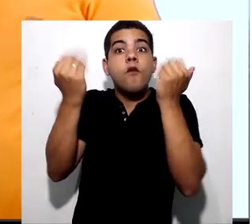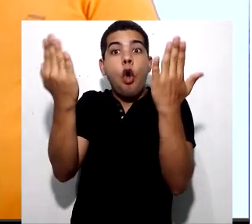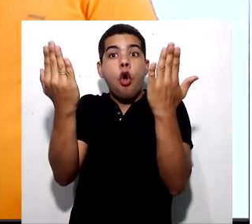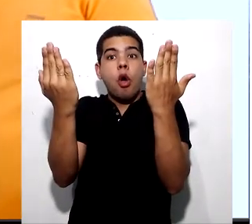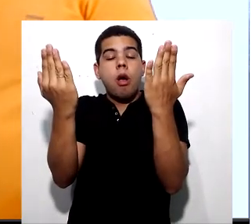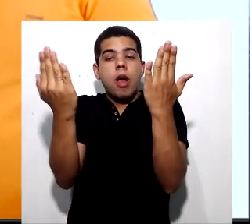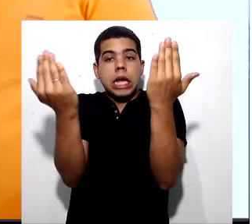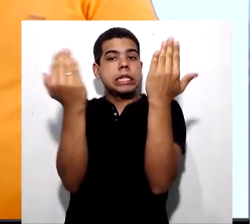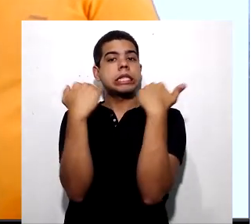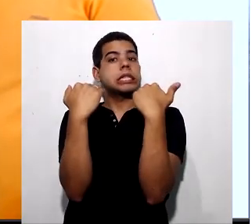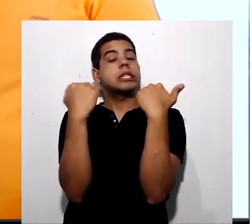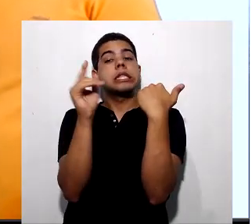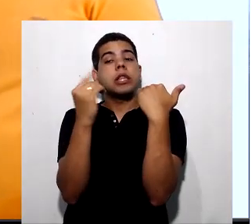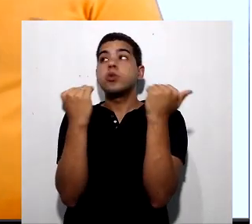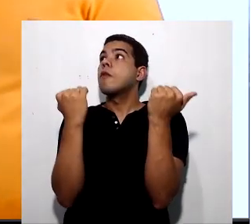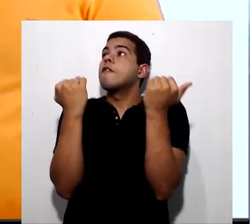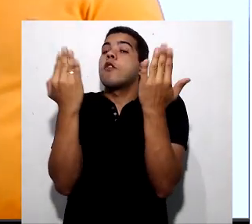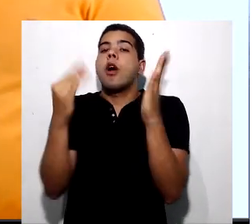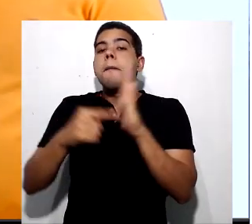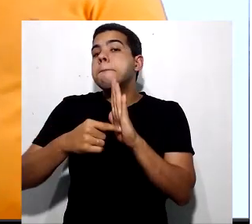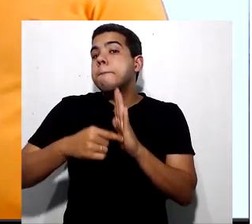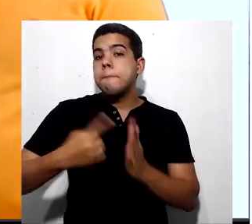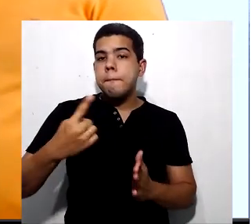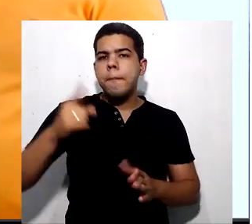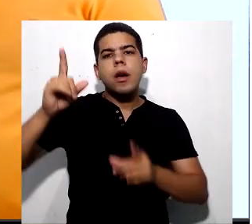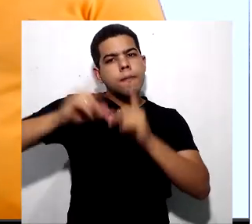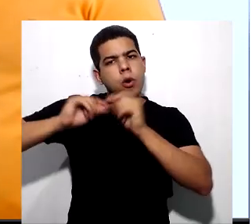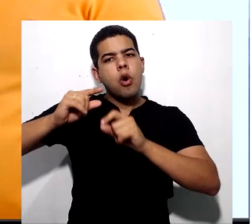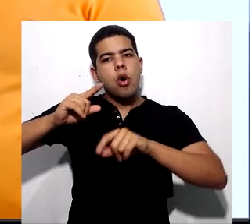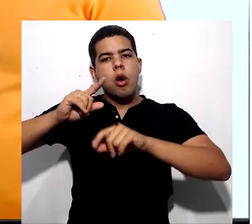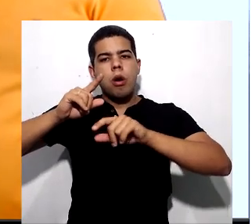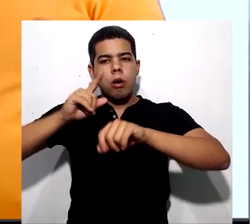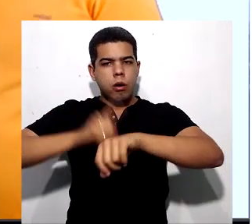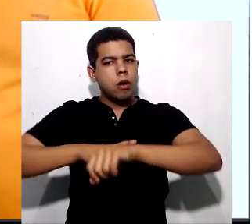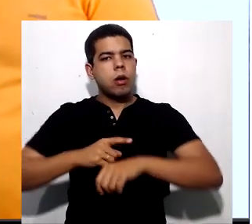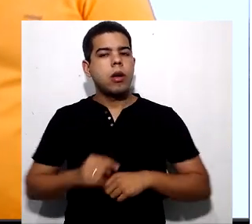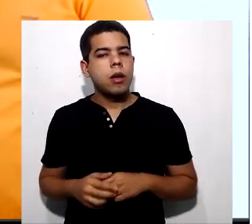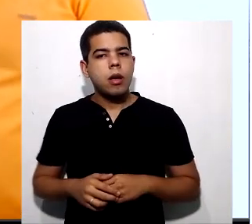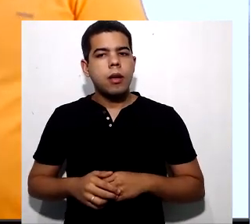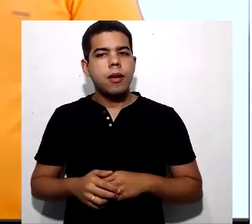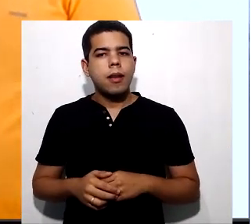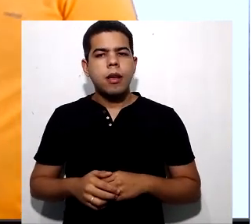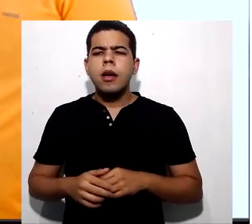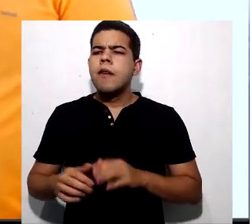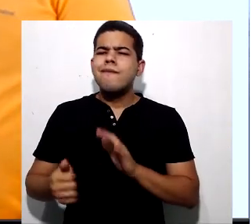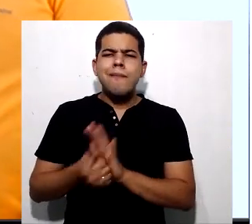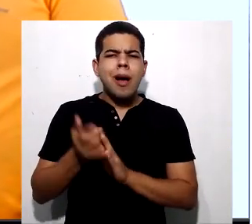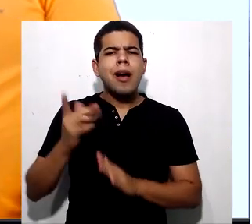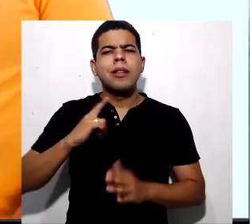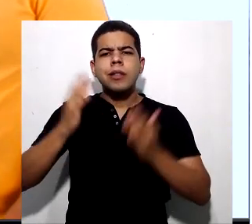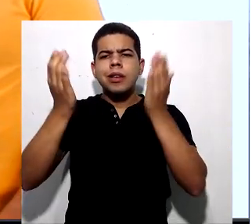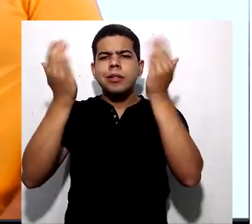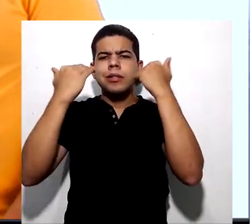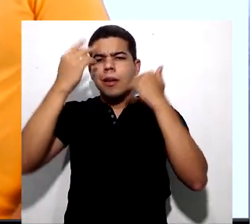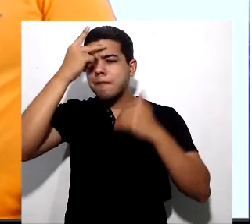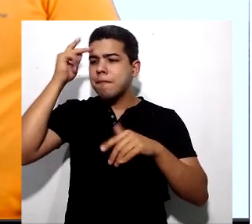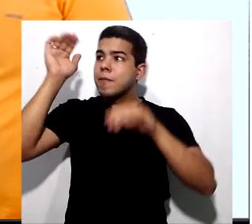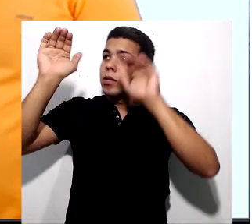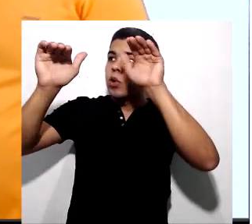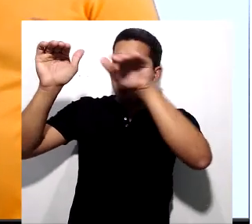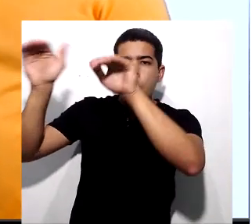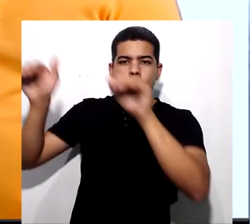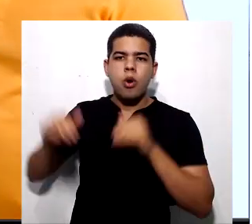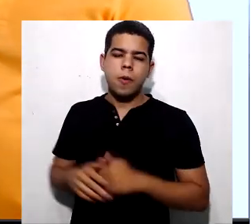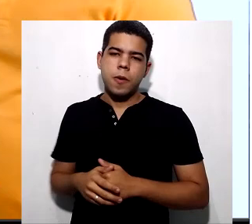tocar questões sociais. As demais obras dela é esse mundo interior do ser humano. E a obra se passa no Rio